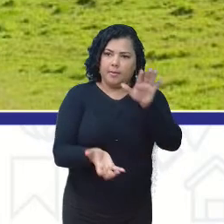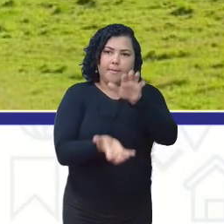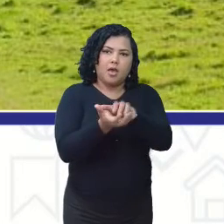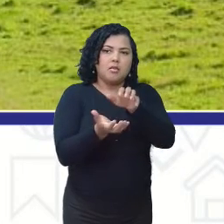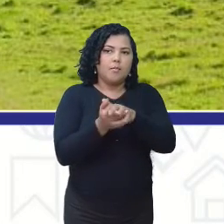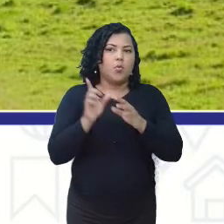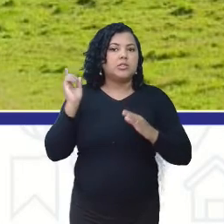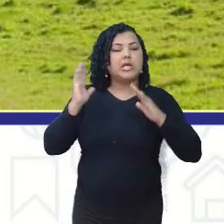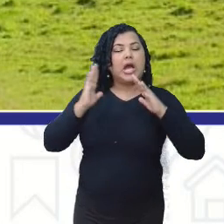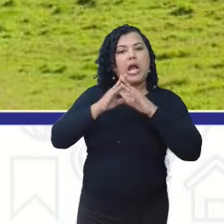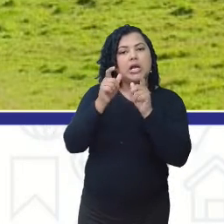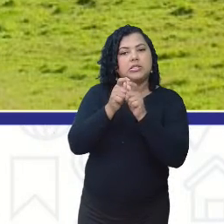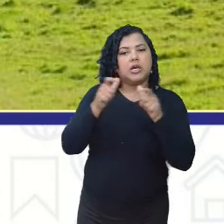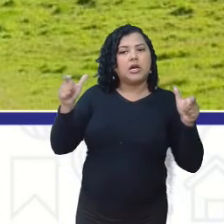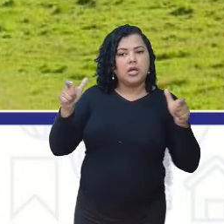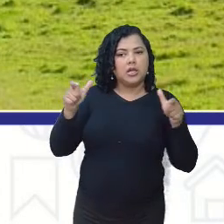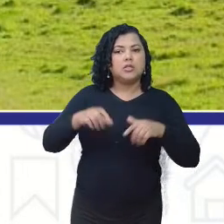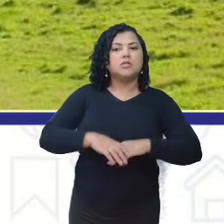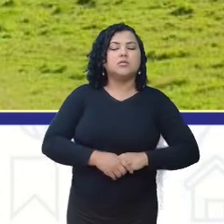uma Casa Grande, né,